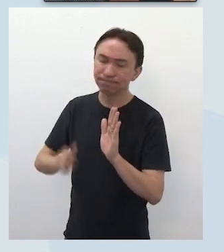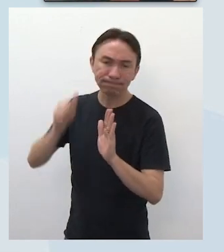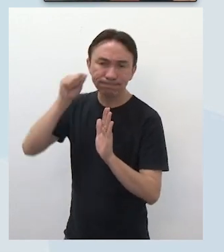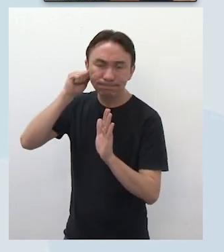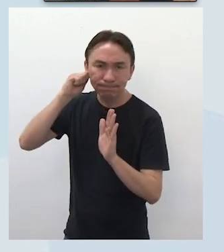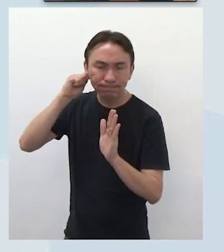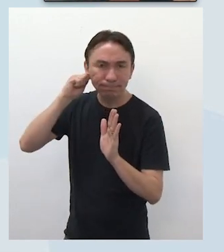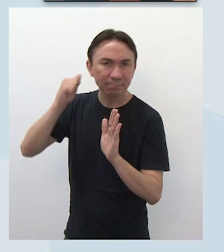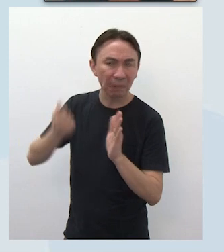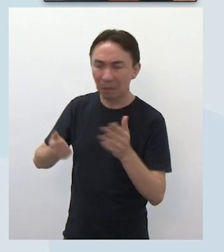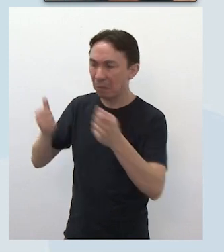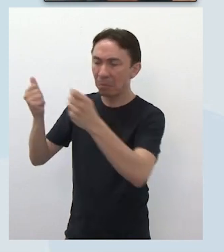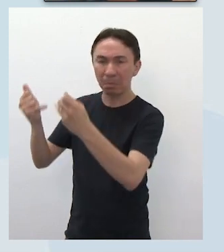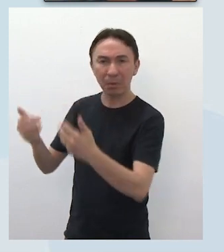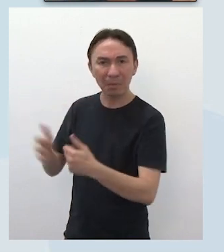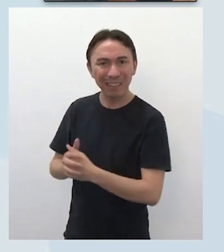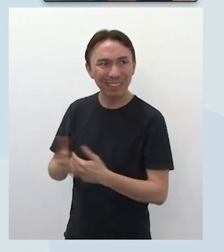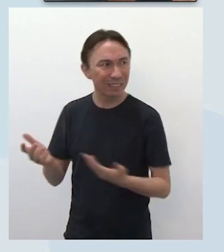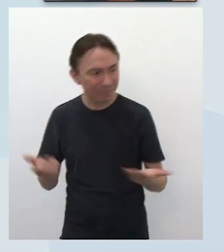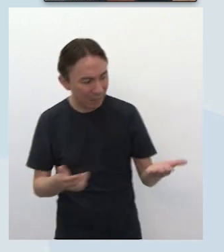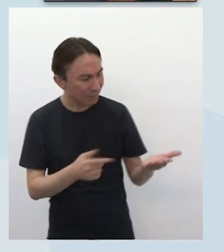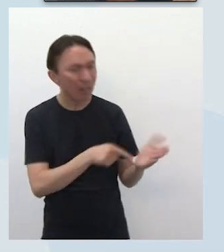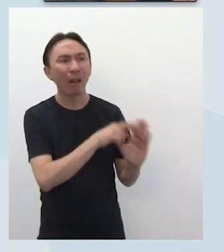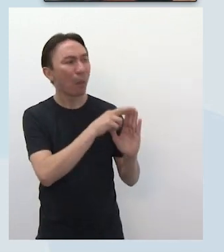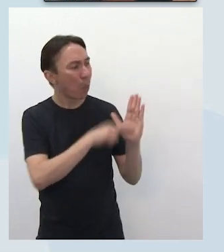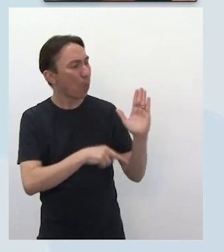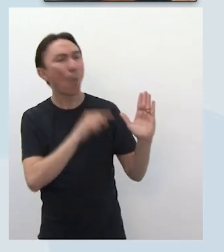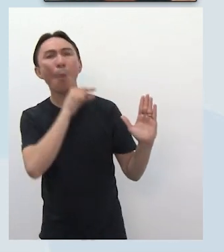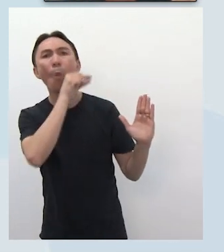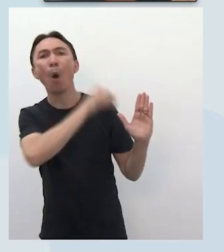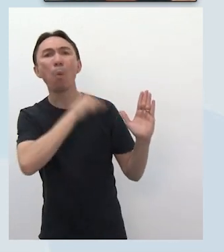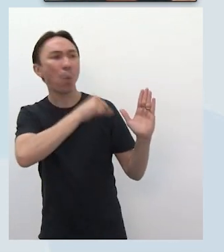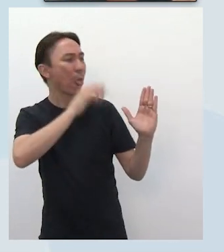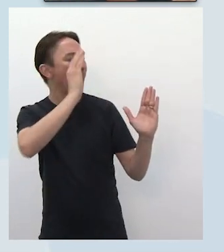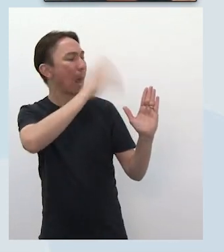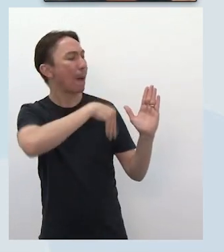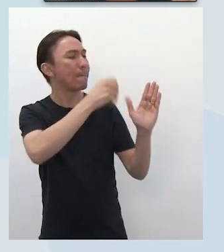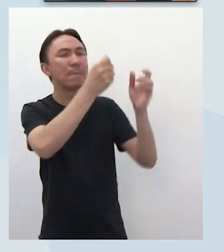características do meu relatório que deram